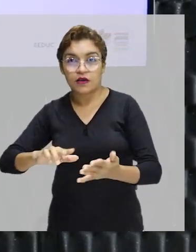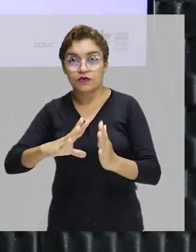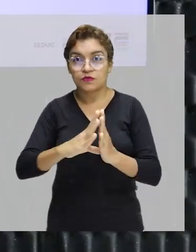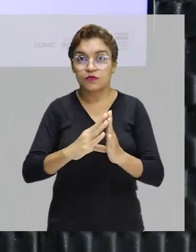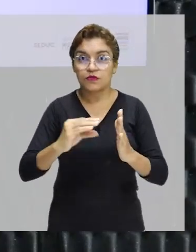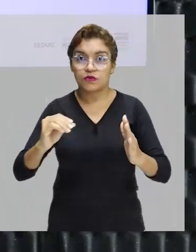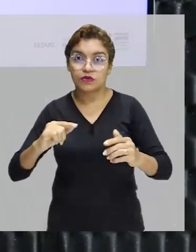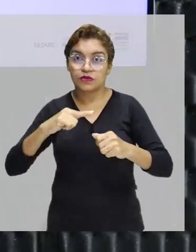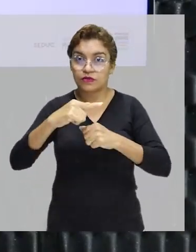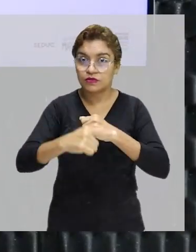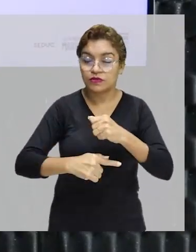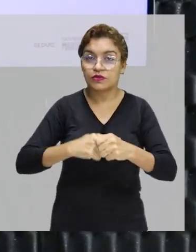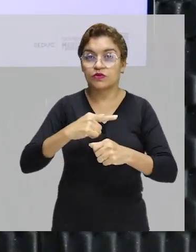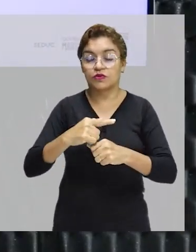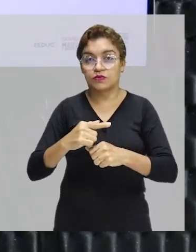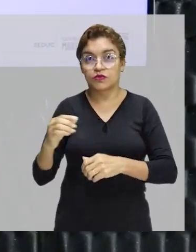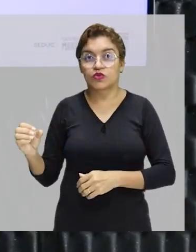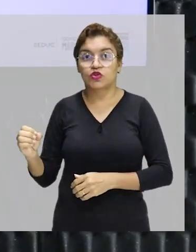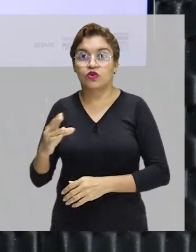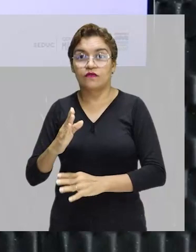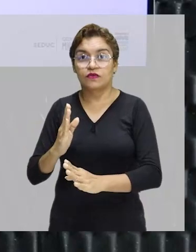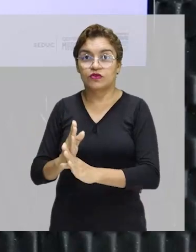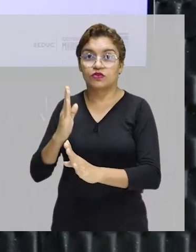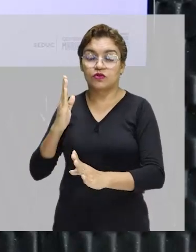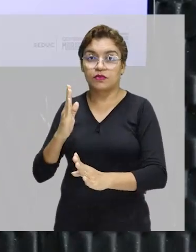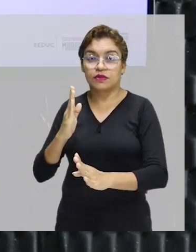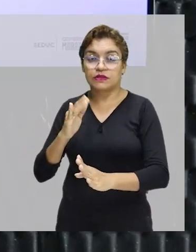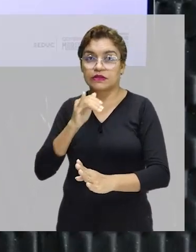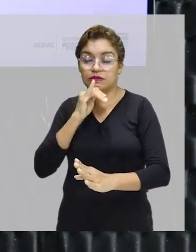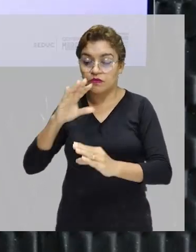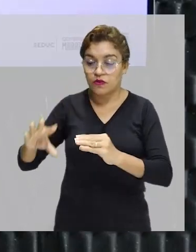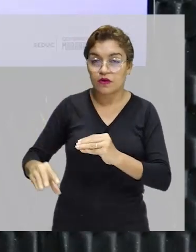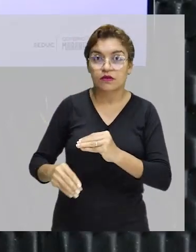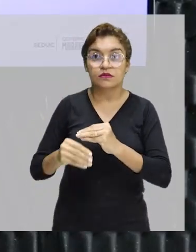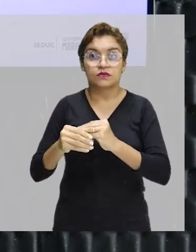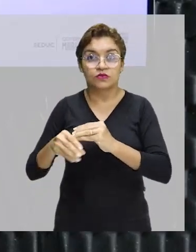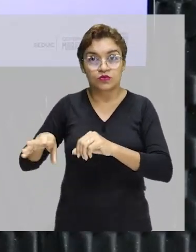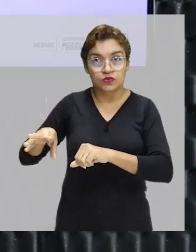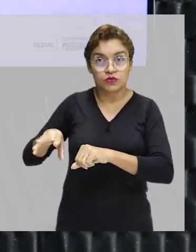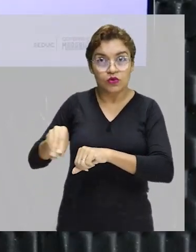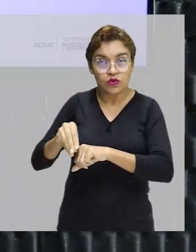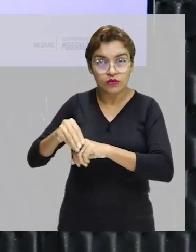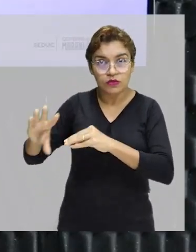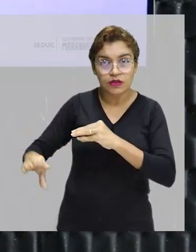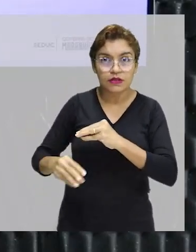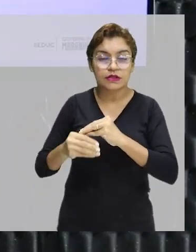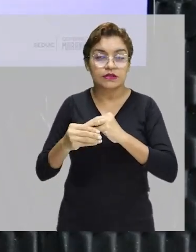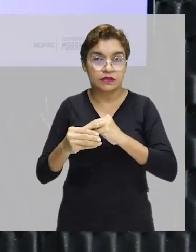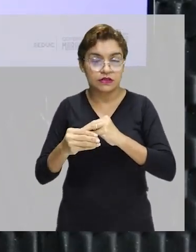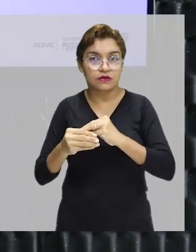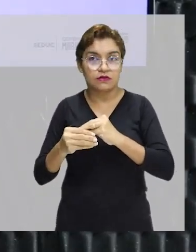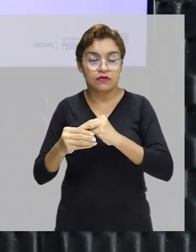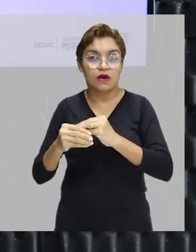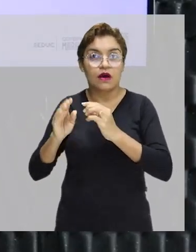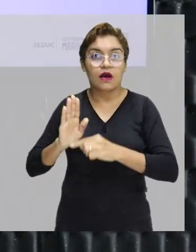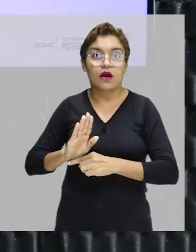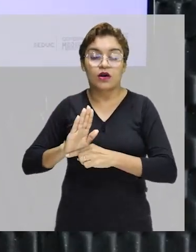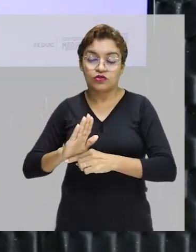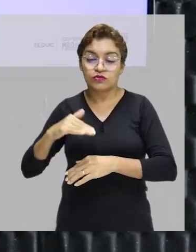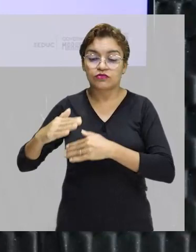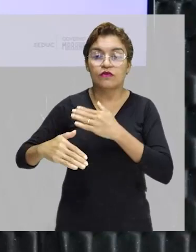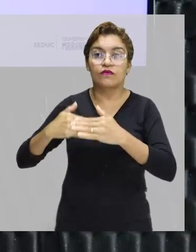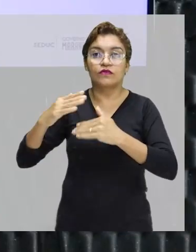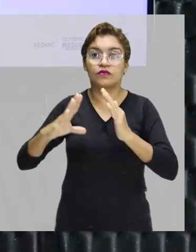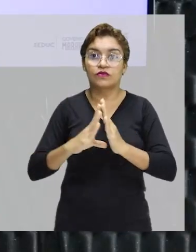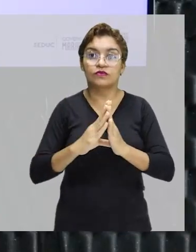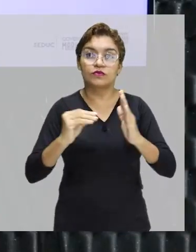né, com as novas descobertas, essas aquisições de conhecimento, e como isso contribuiu para a evolução dos